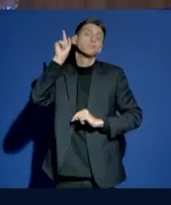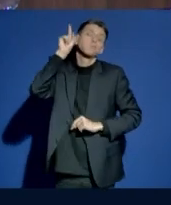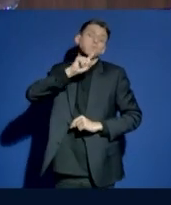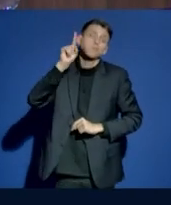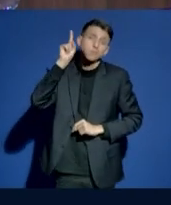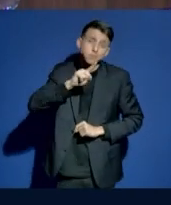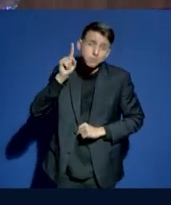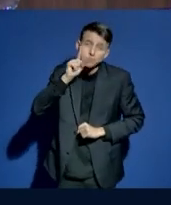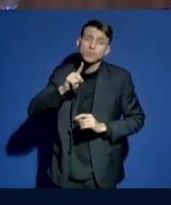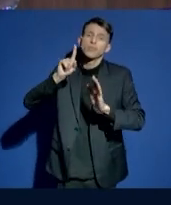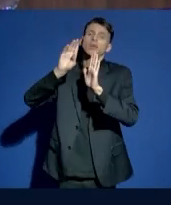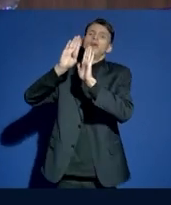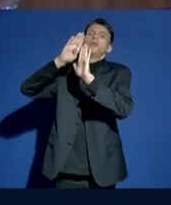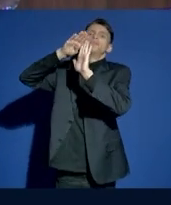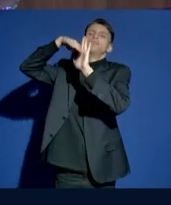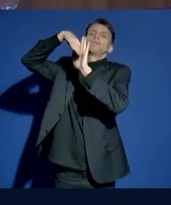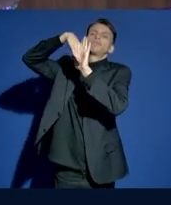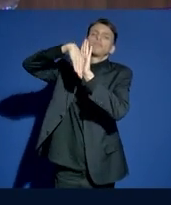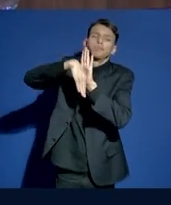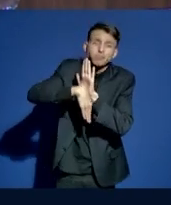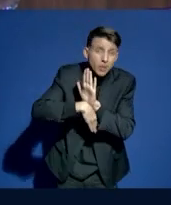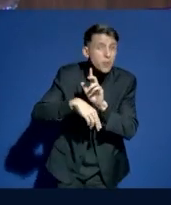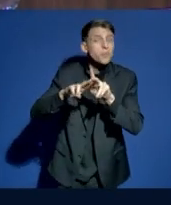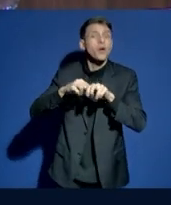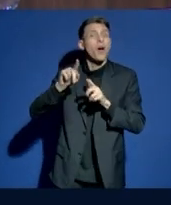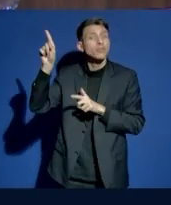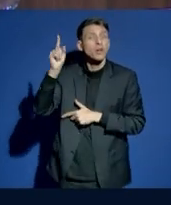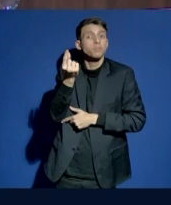Unidos... caiu a exportação um monte, porque o preço